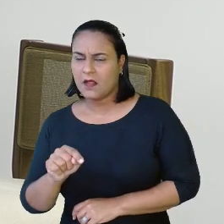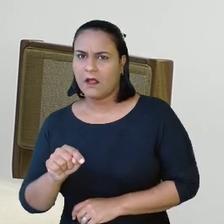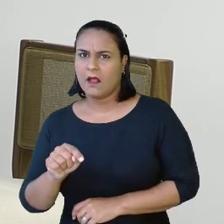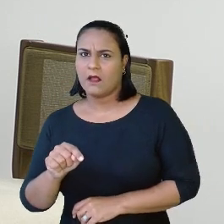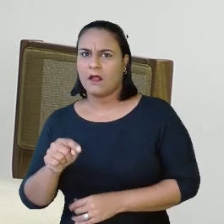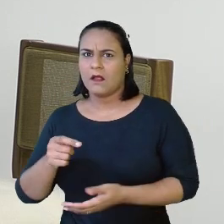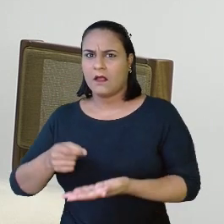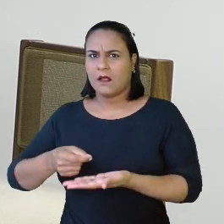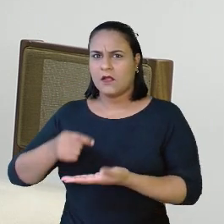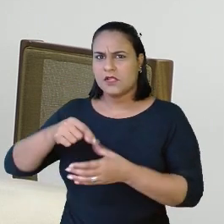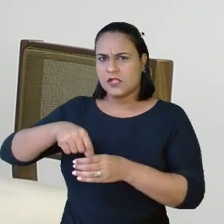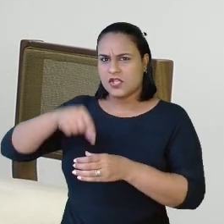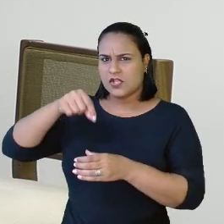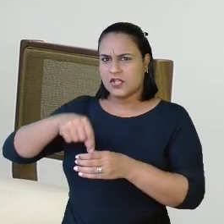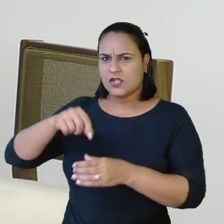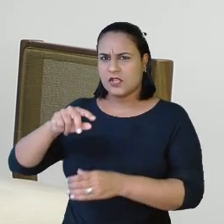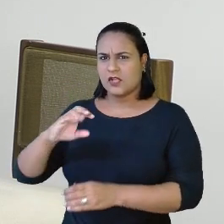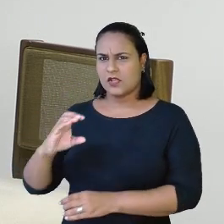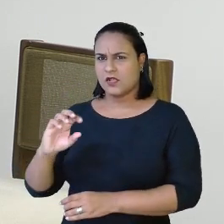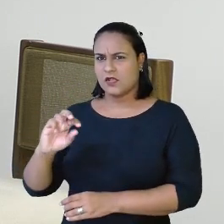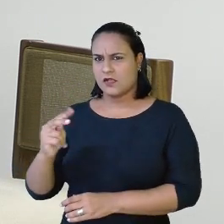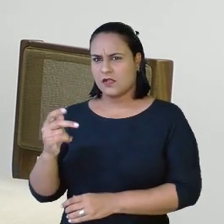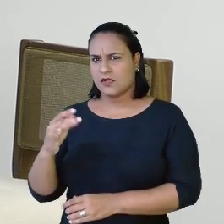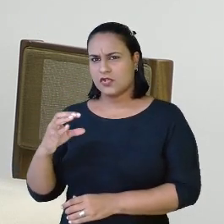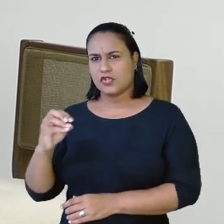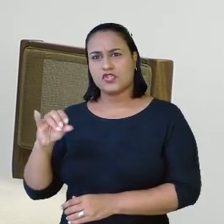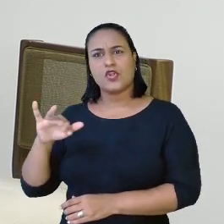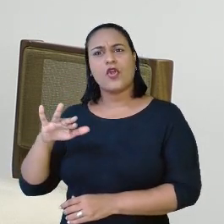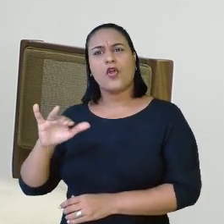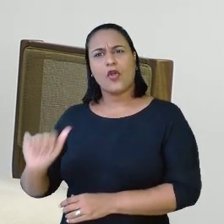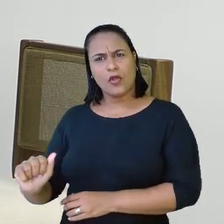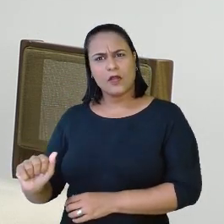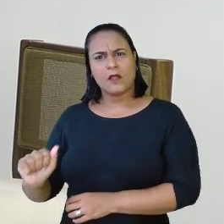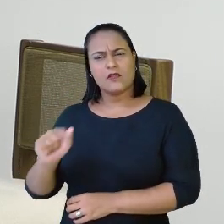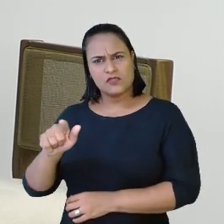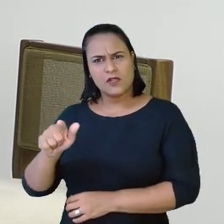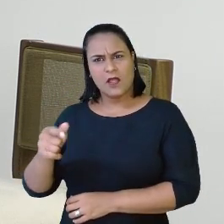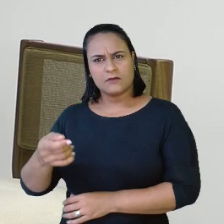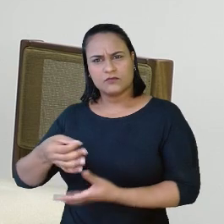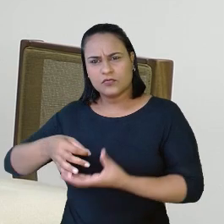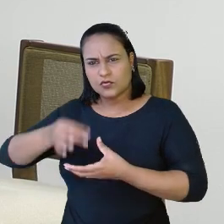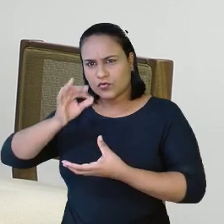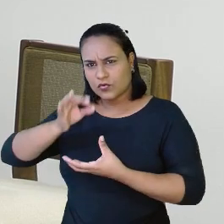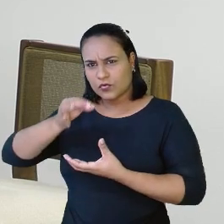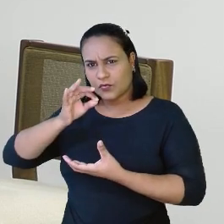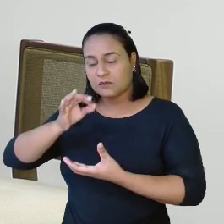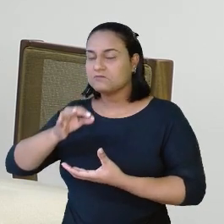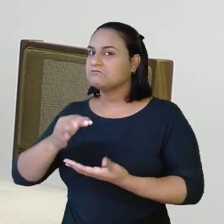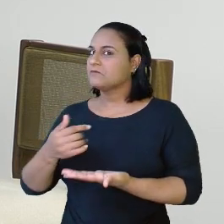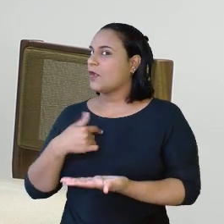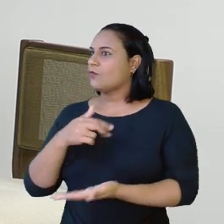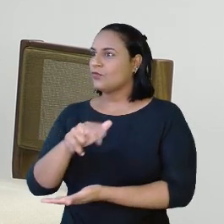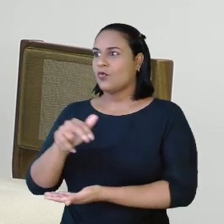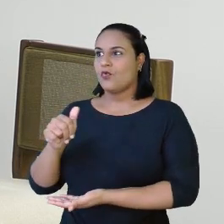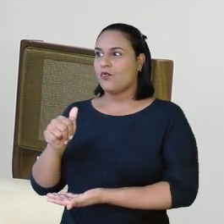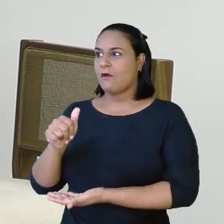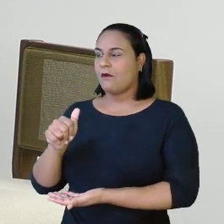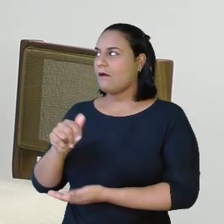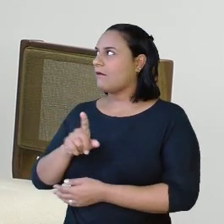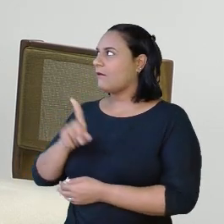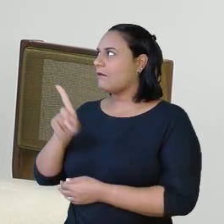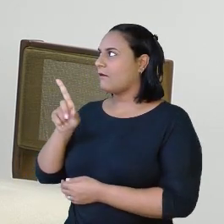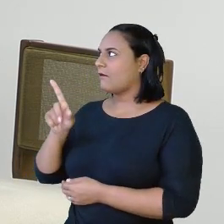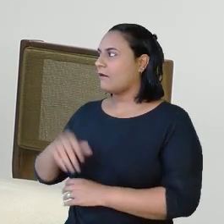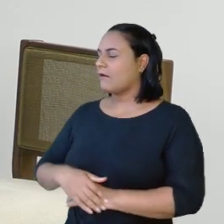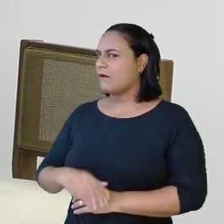de chicória? Vocês gostam? Vocês já tomaram chá de chicória? Eu nunca tomei, porque o nosso chá